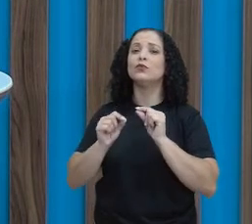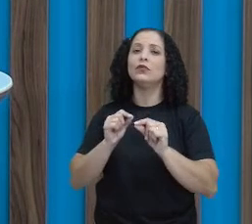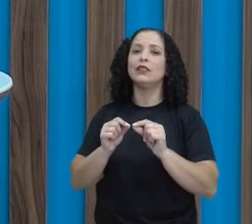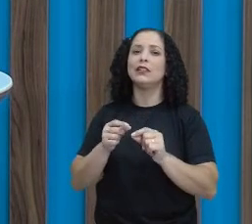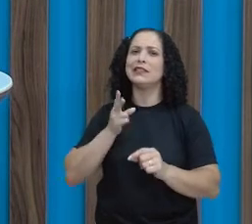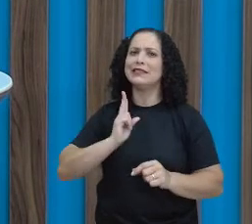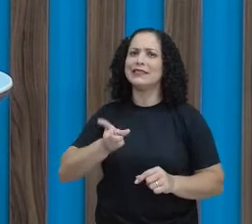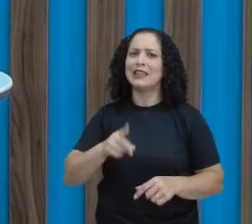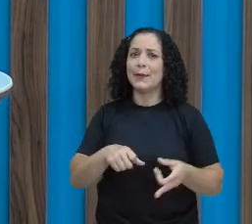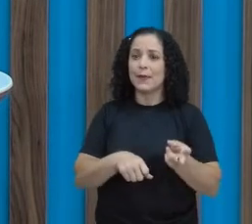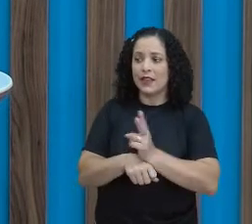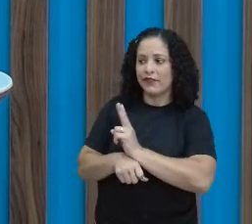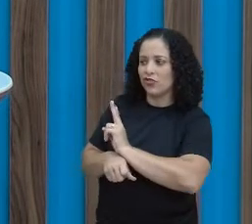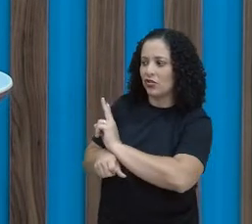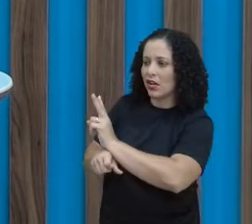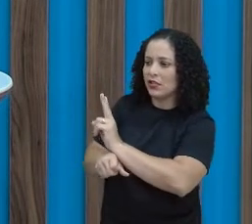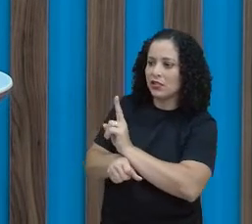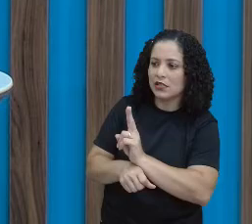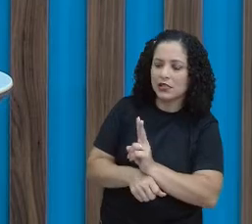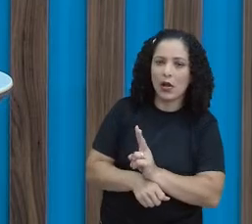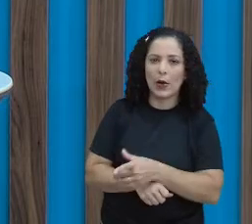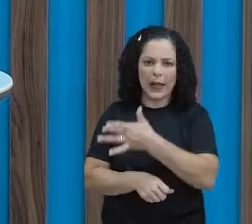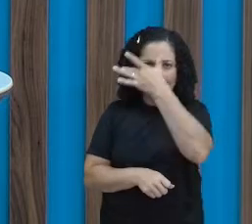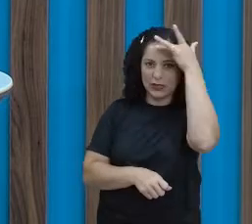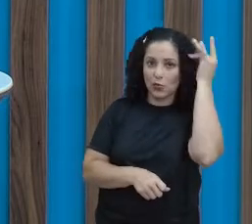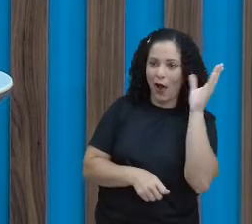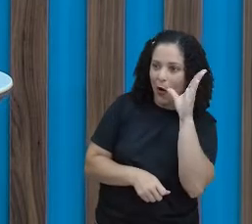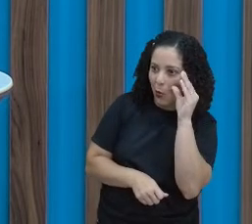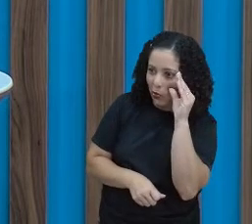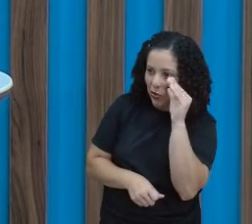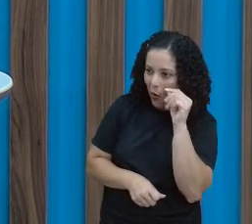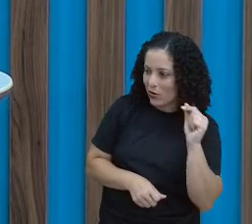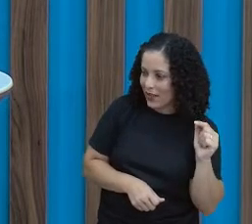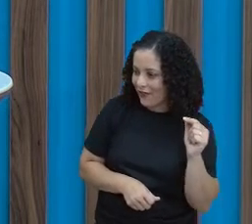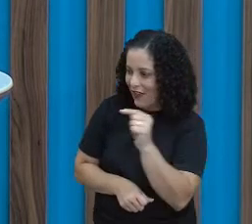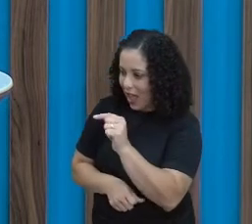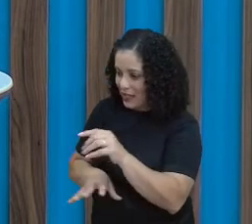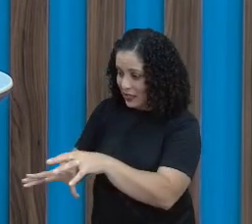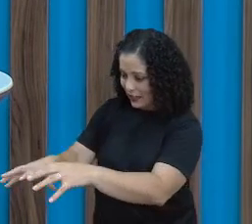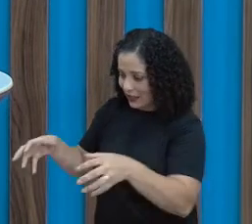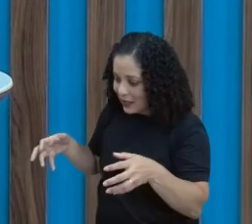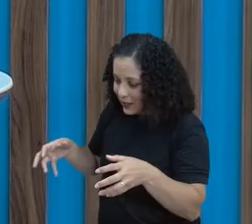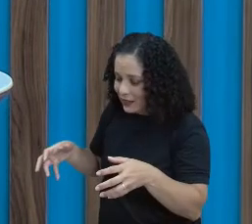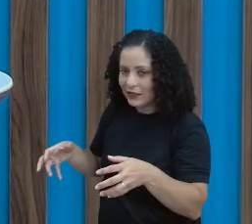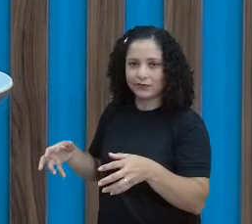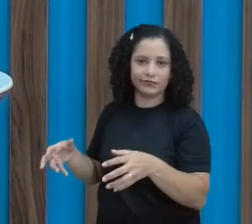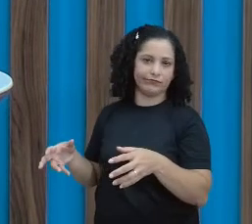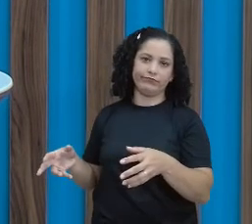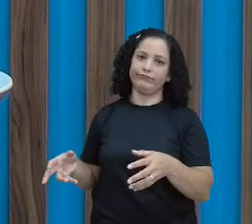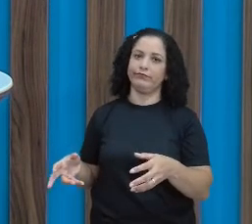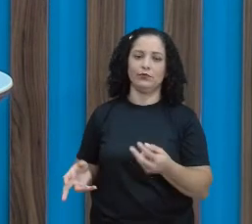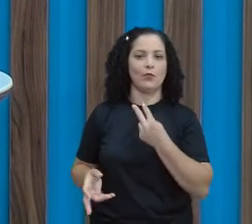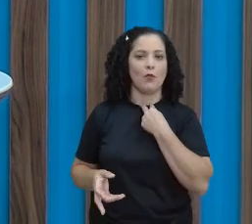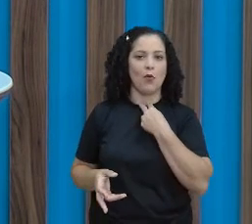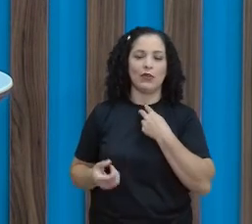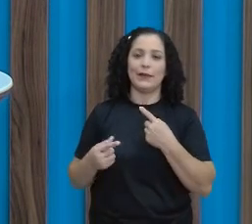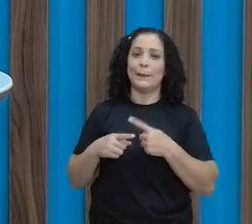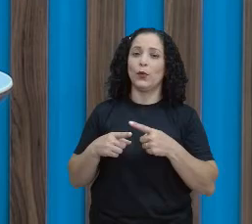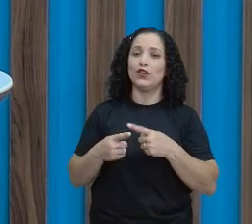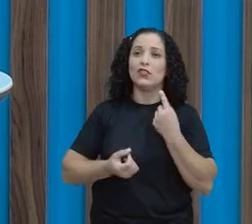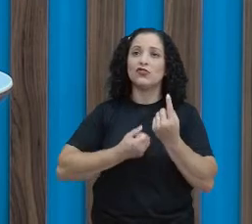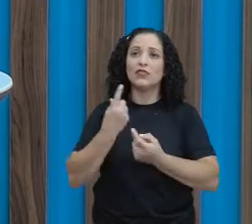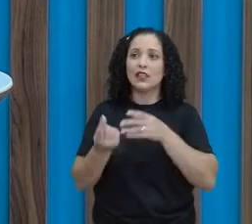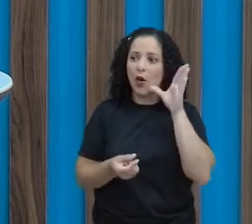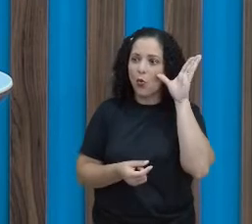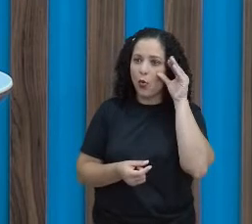inteiro fiscalizados. Isso. Para que nenhum curioso chegue a vir mexer, porque o que acontece? A falta de informação, né?